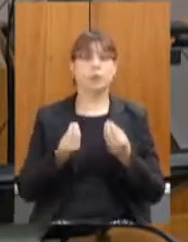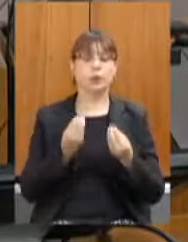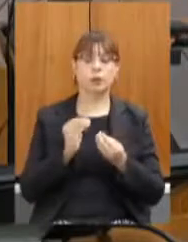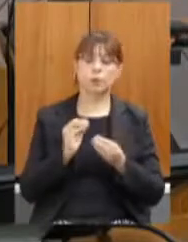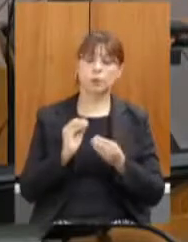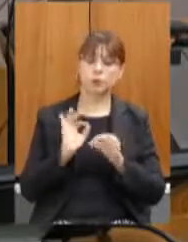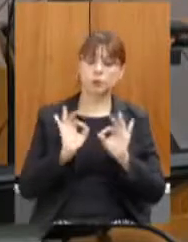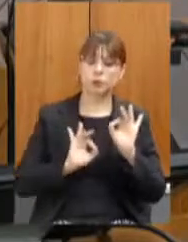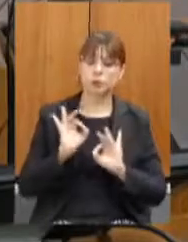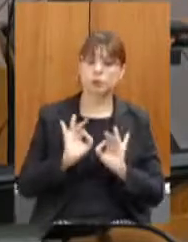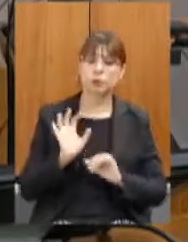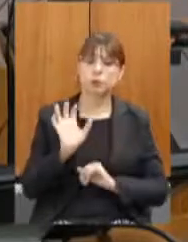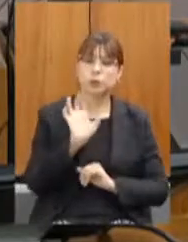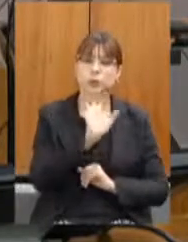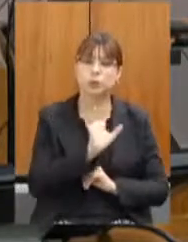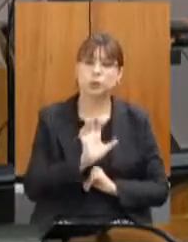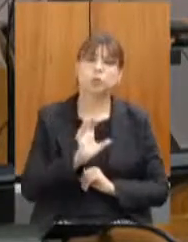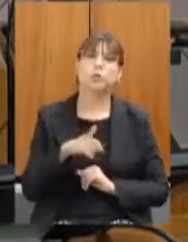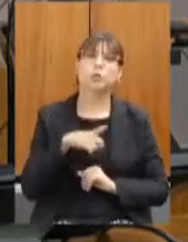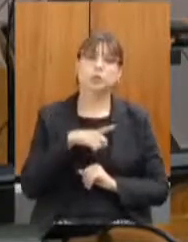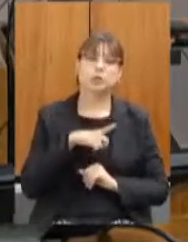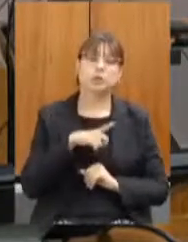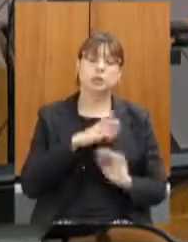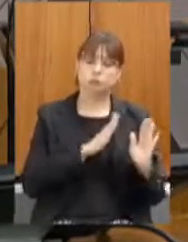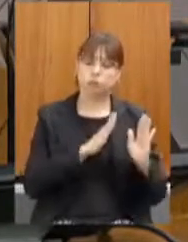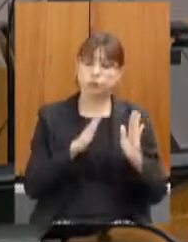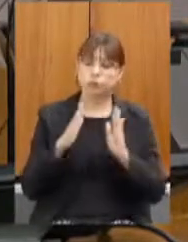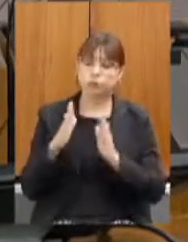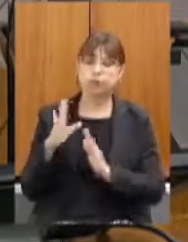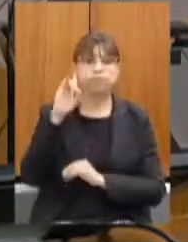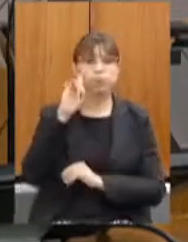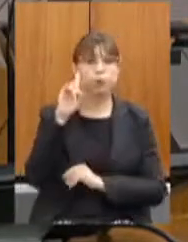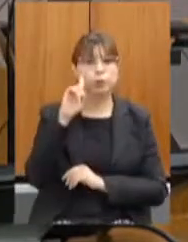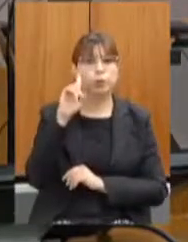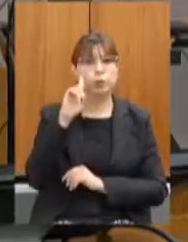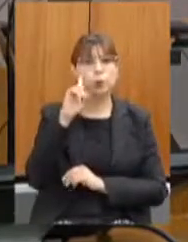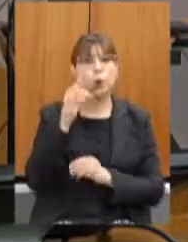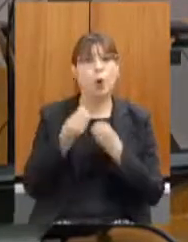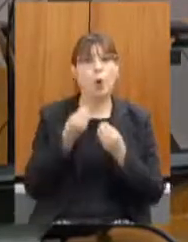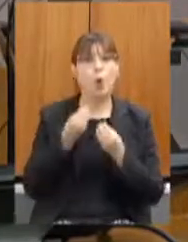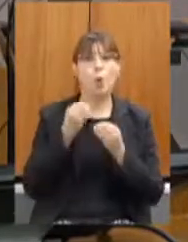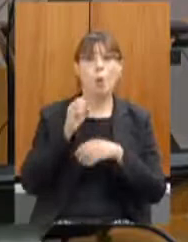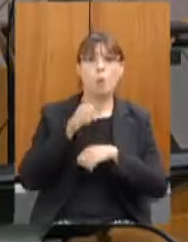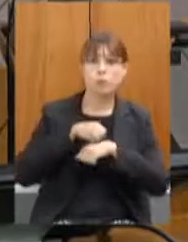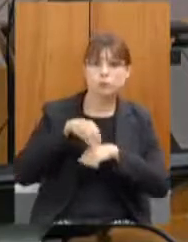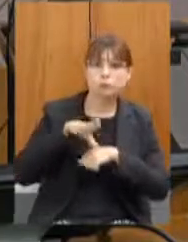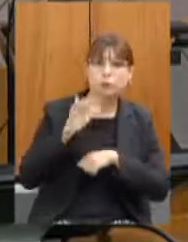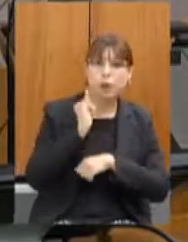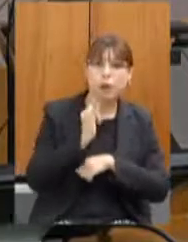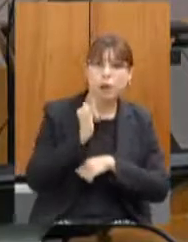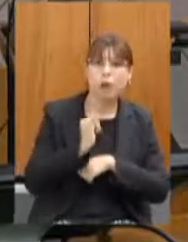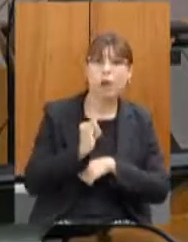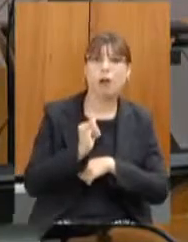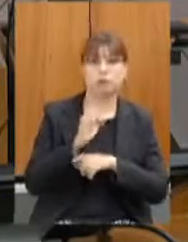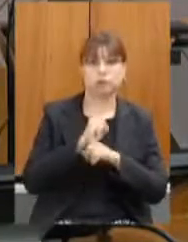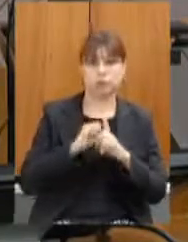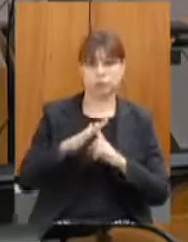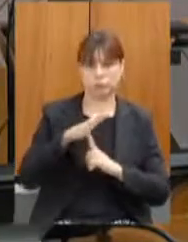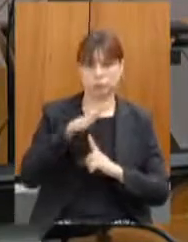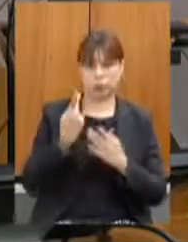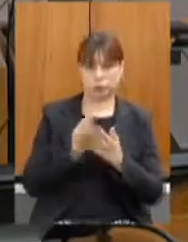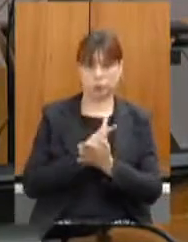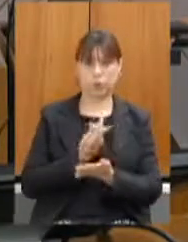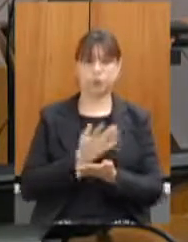então nós temos todo é essa rotina que a rotina de comunicar com a sociedade pode passar